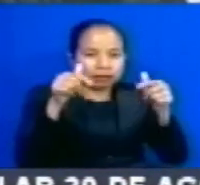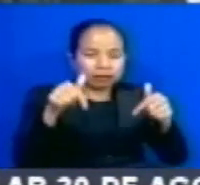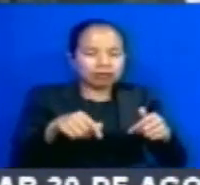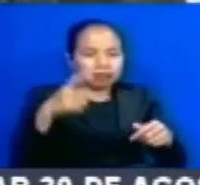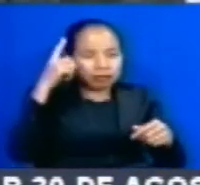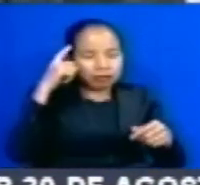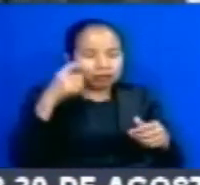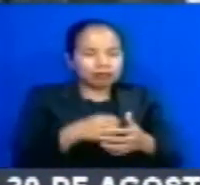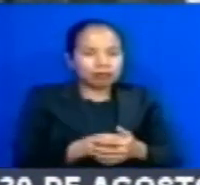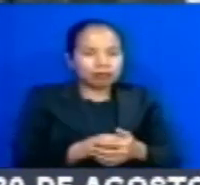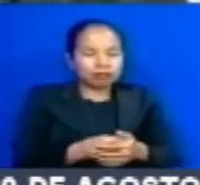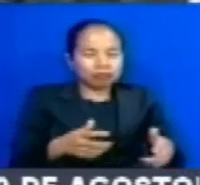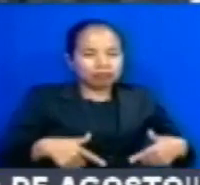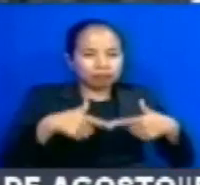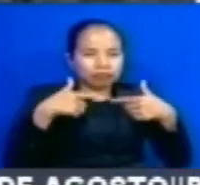Anuimba katak, mores ne,